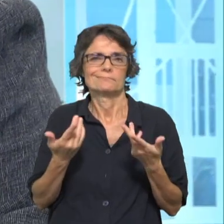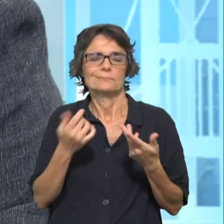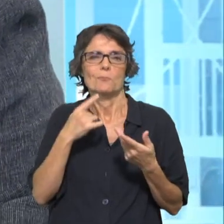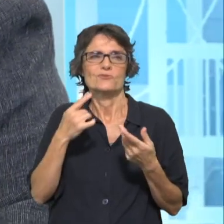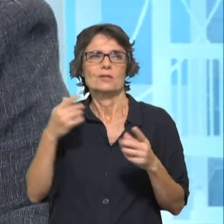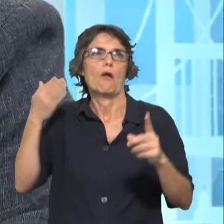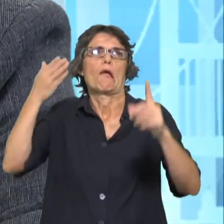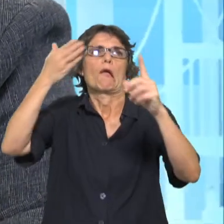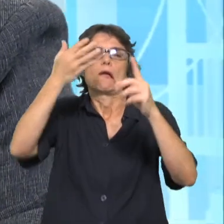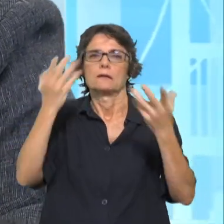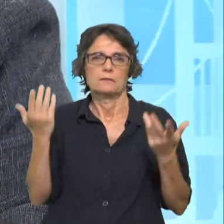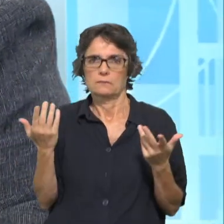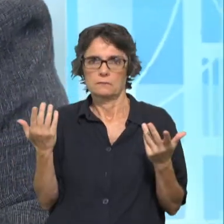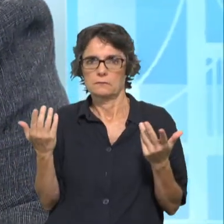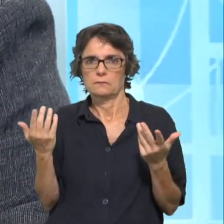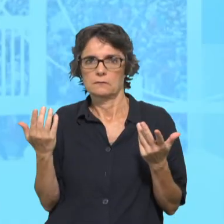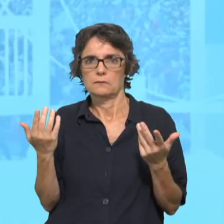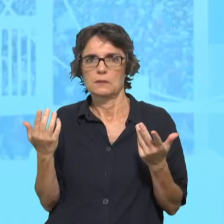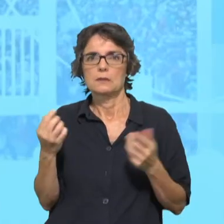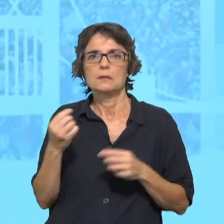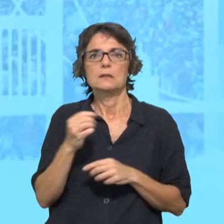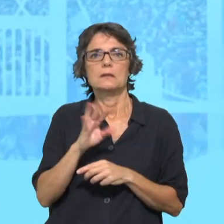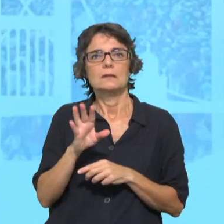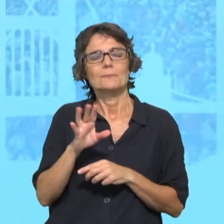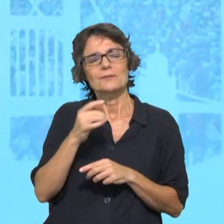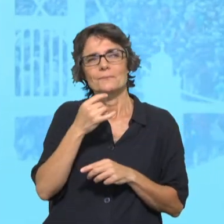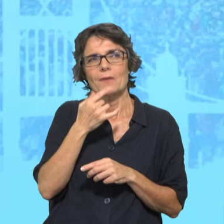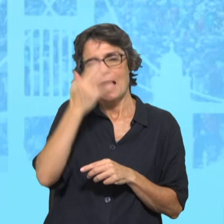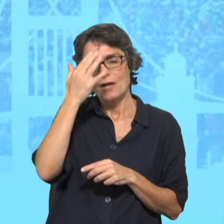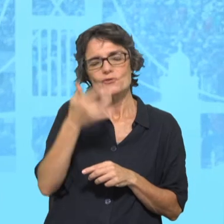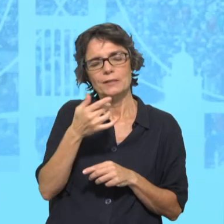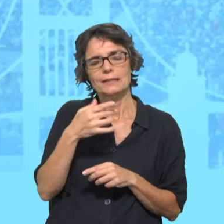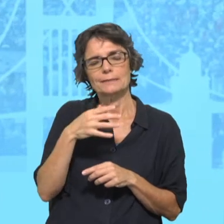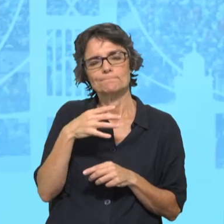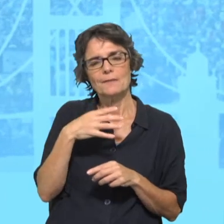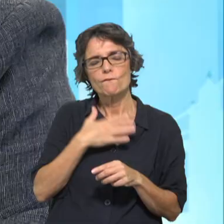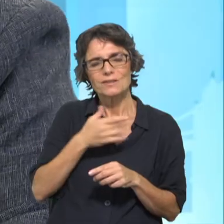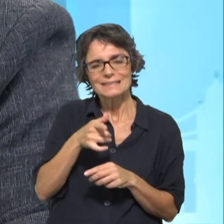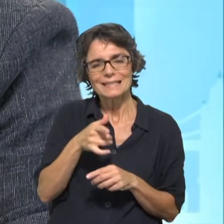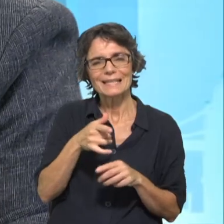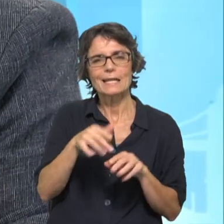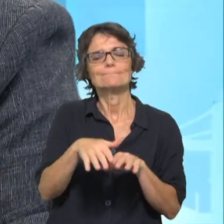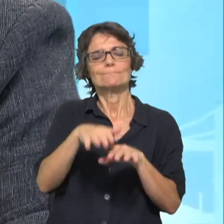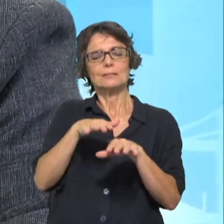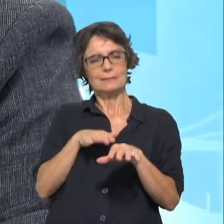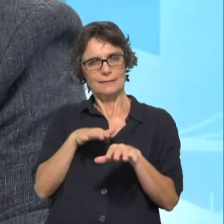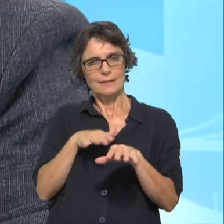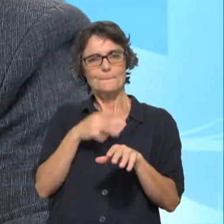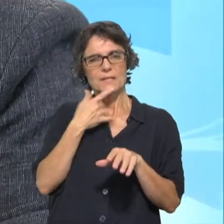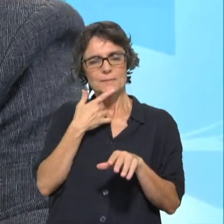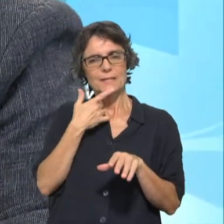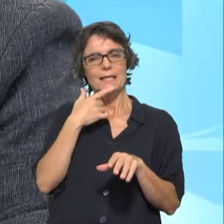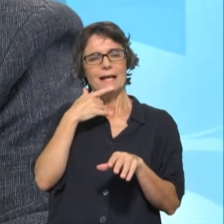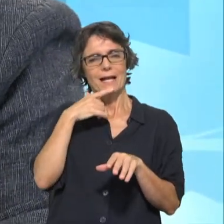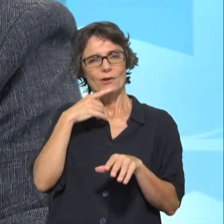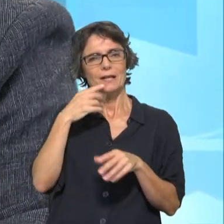pretendia. Houve aqui um recentramento, aquilo especificamente que o Papa pretende para o sínodo, que é muito revolucionário ainda